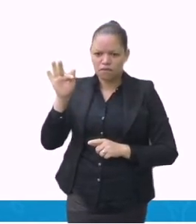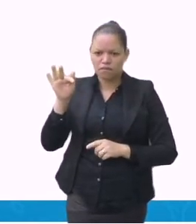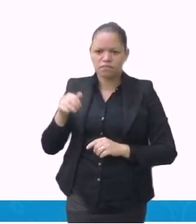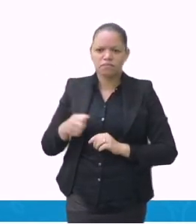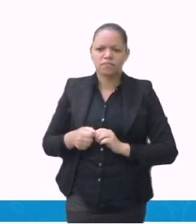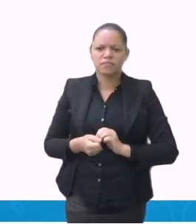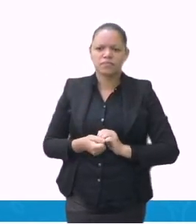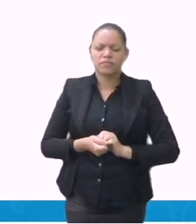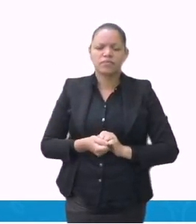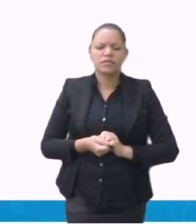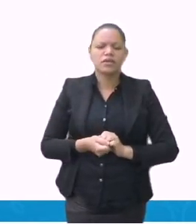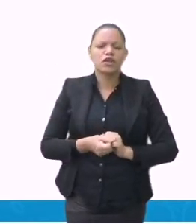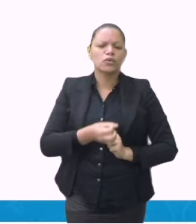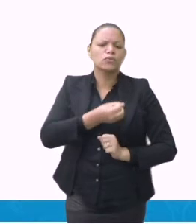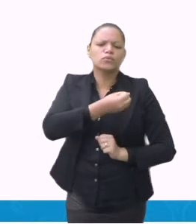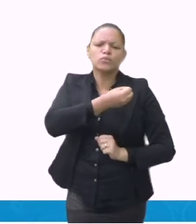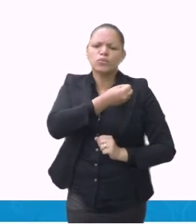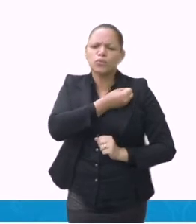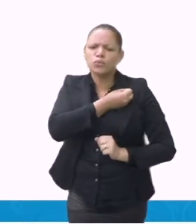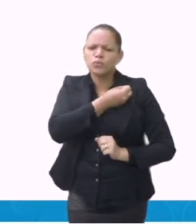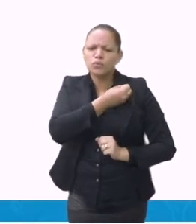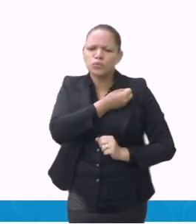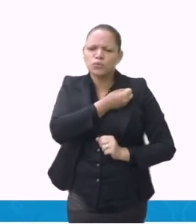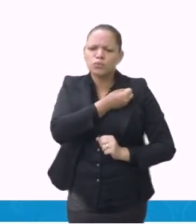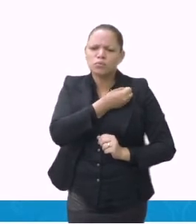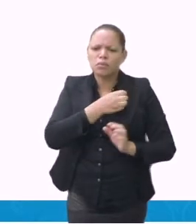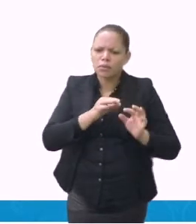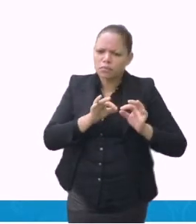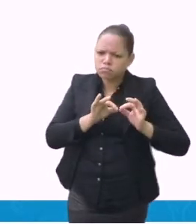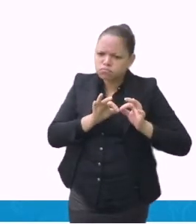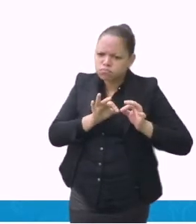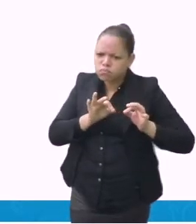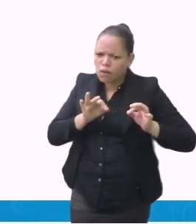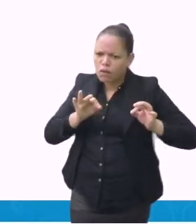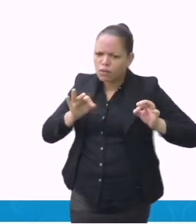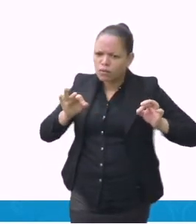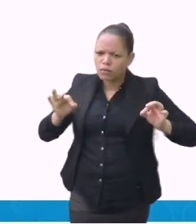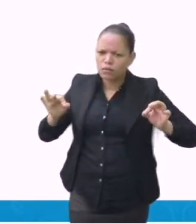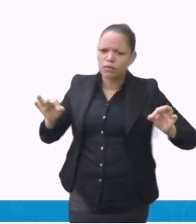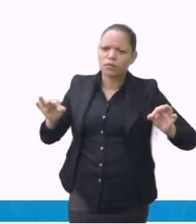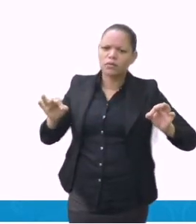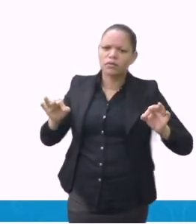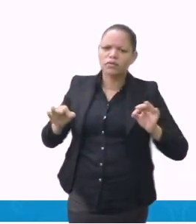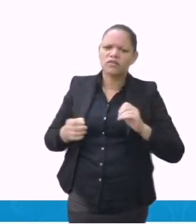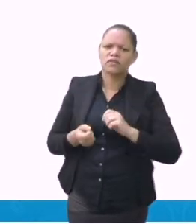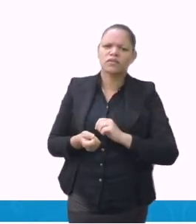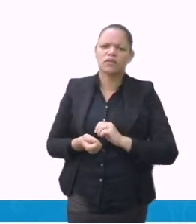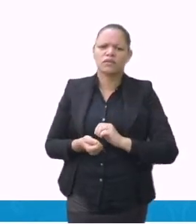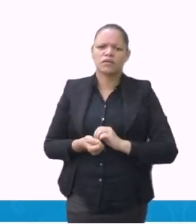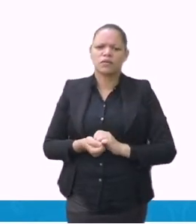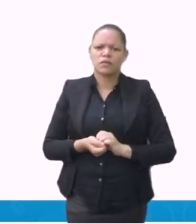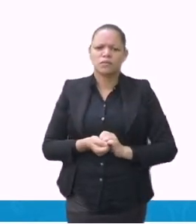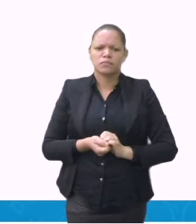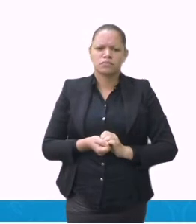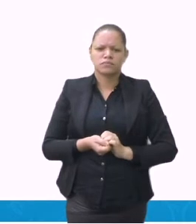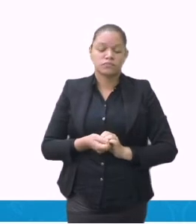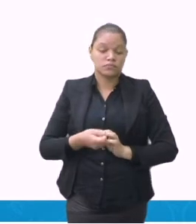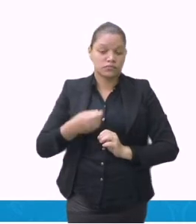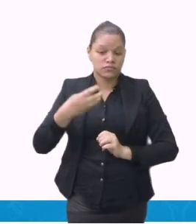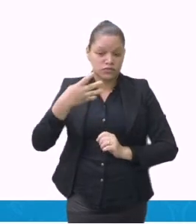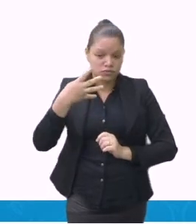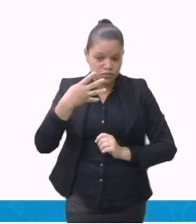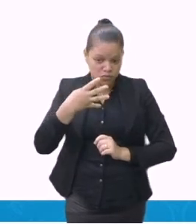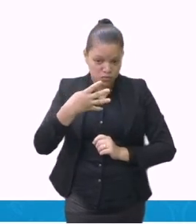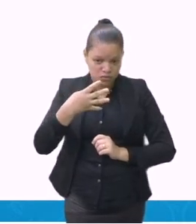Ok. E em qual linha o queijo se encontra? Nós vamos seguir na lateral dele.